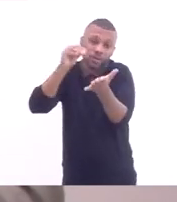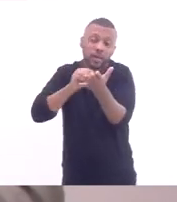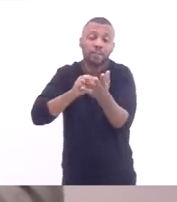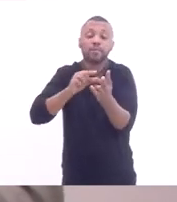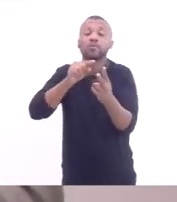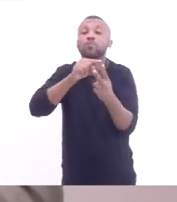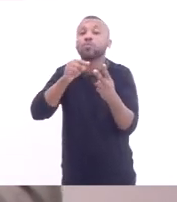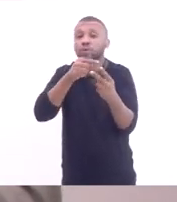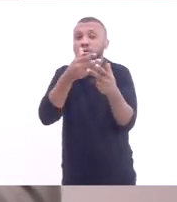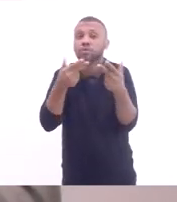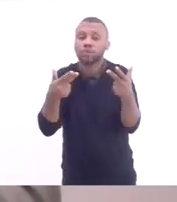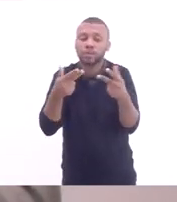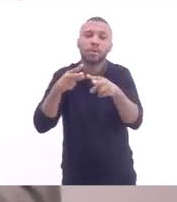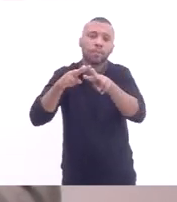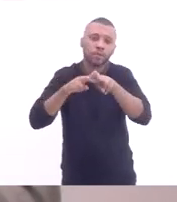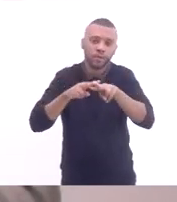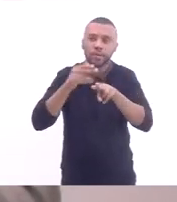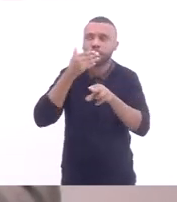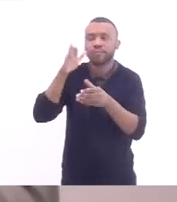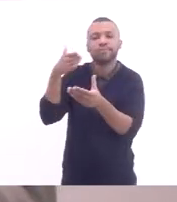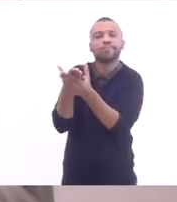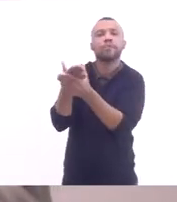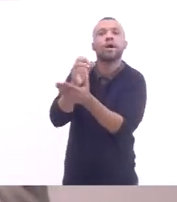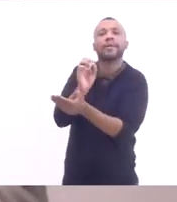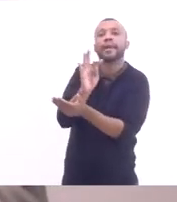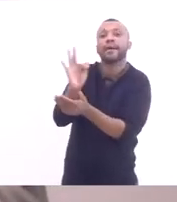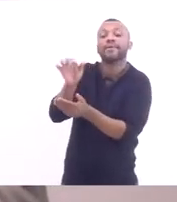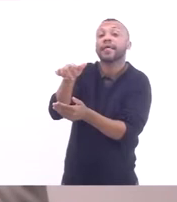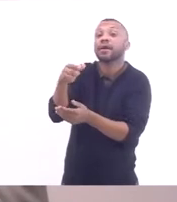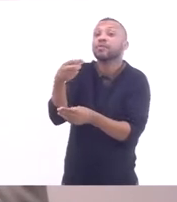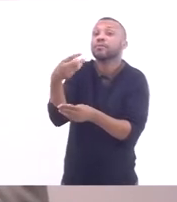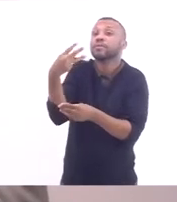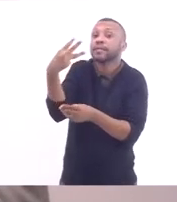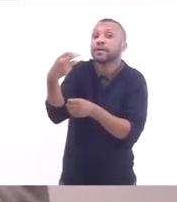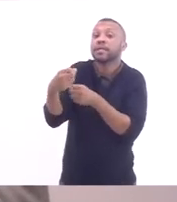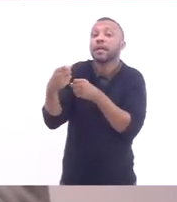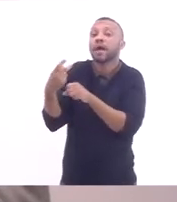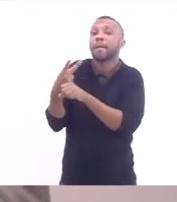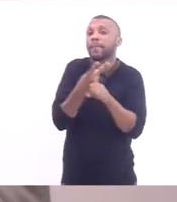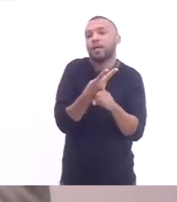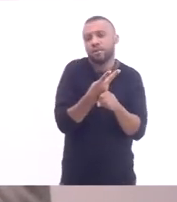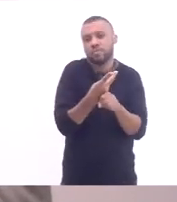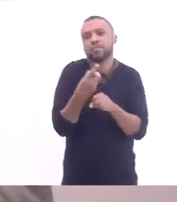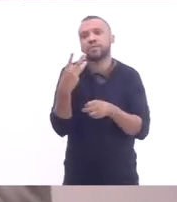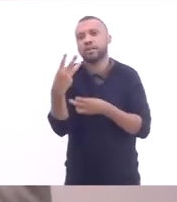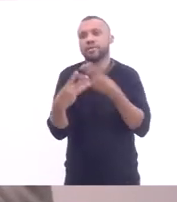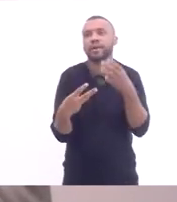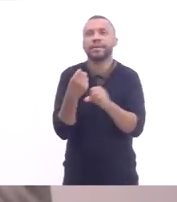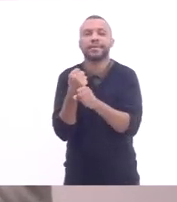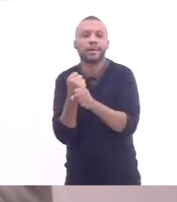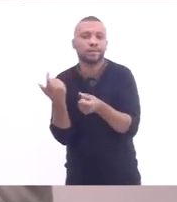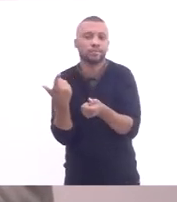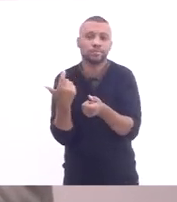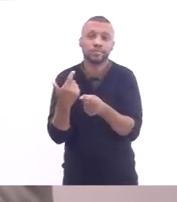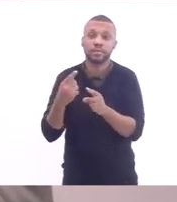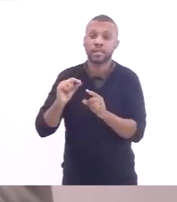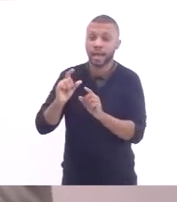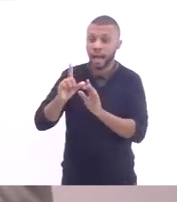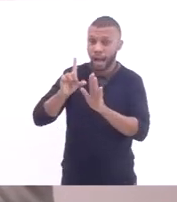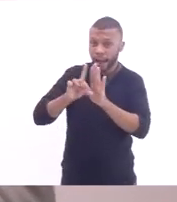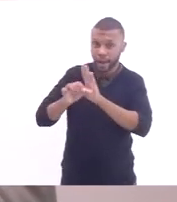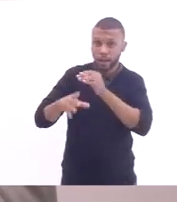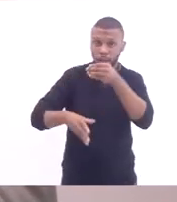isso foi ao Supremo, que era a questão do triênio, que a Casa aqui tinha aprovado, porque a Lei Complementar 178